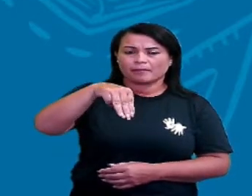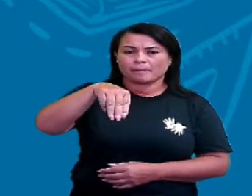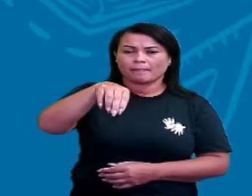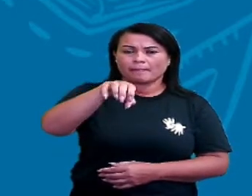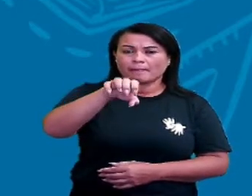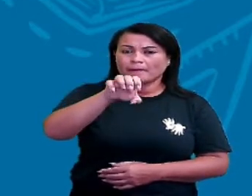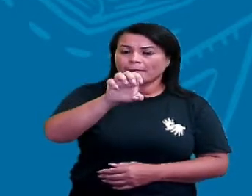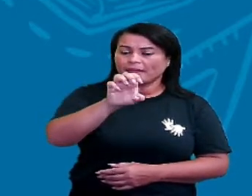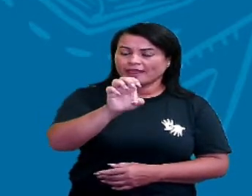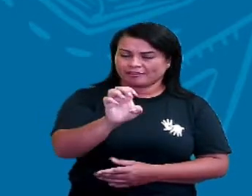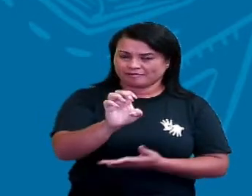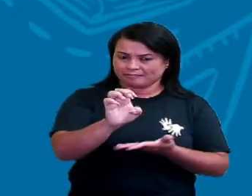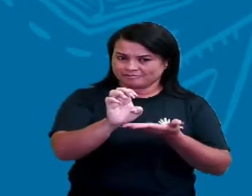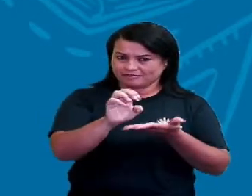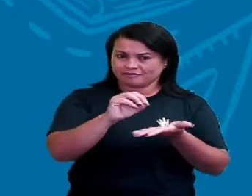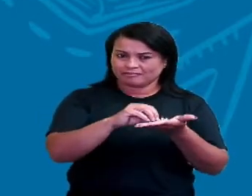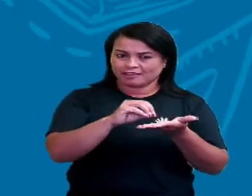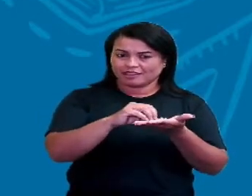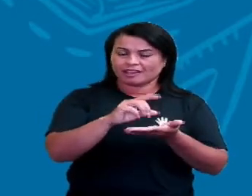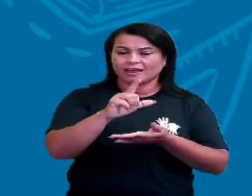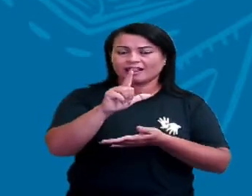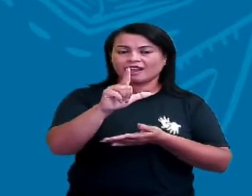Camé. Falta o E.